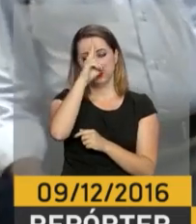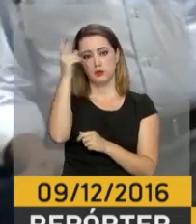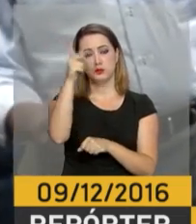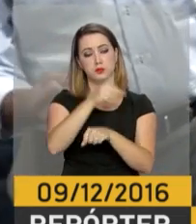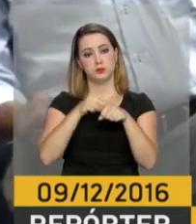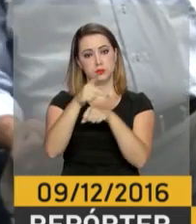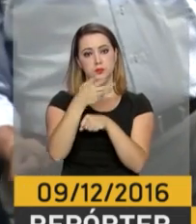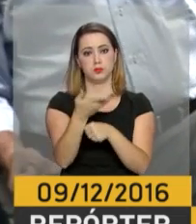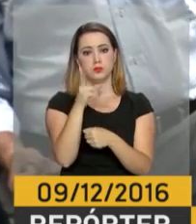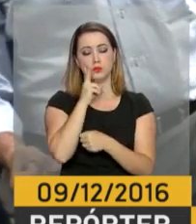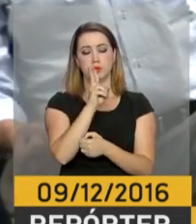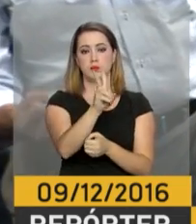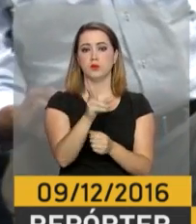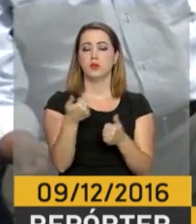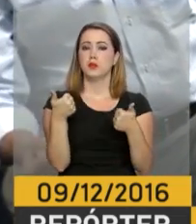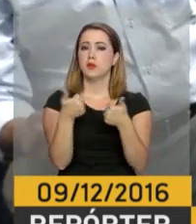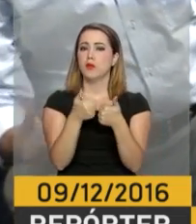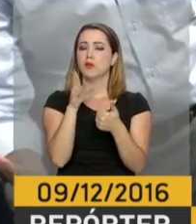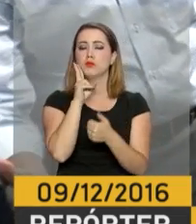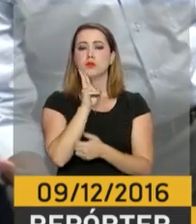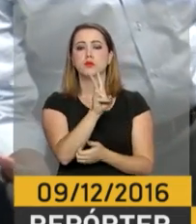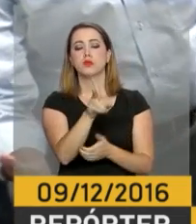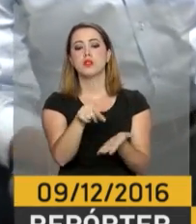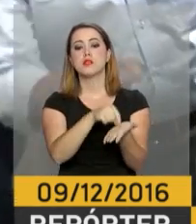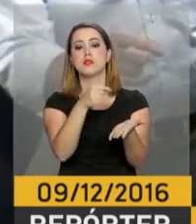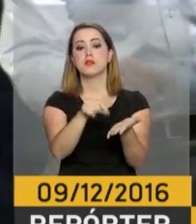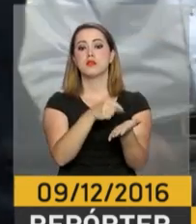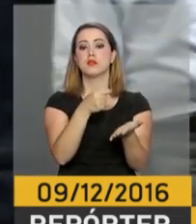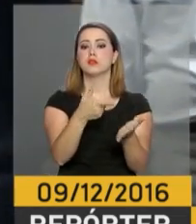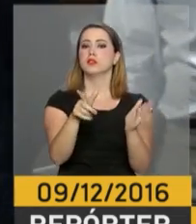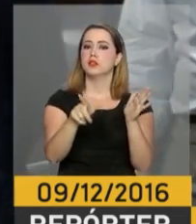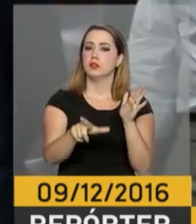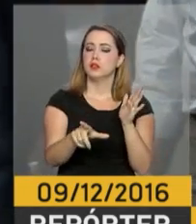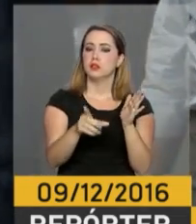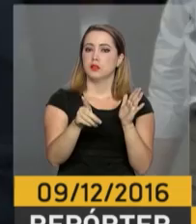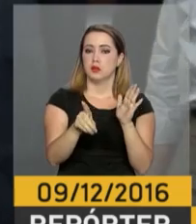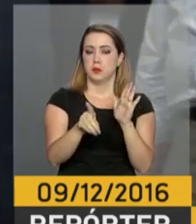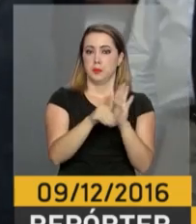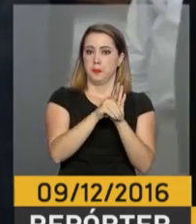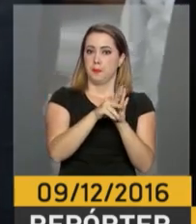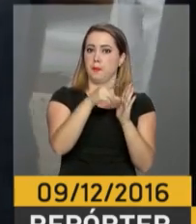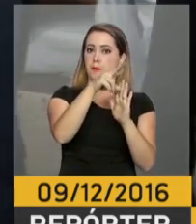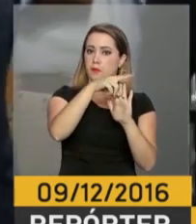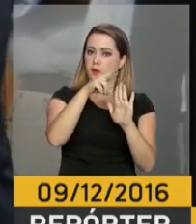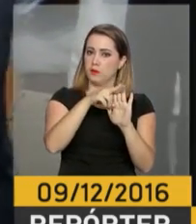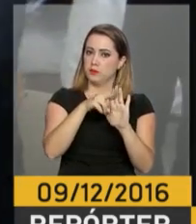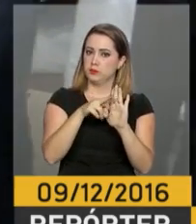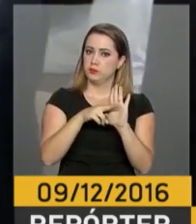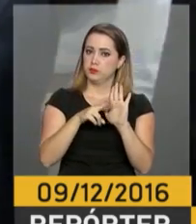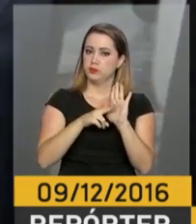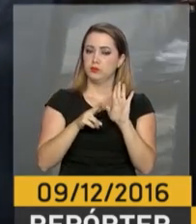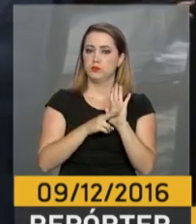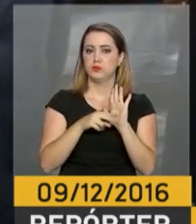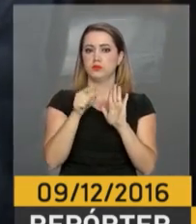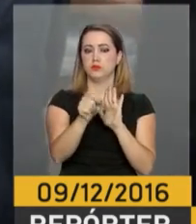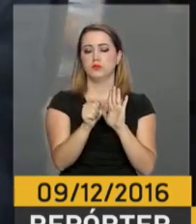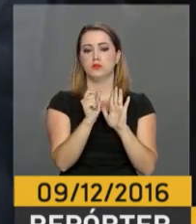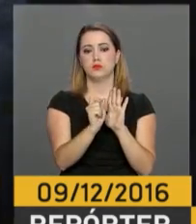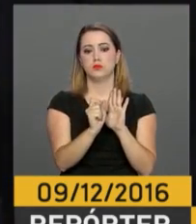Continuamos, então, a acompanhar a assinatura de atos de regularização